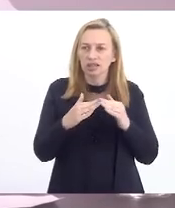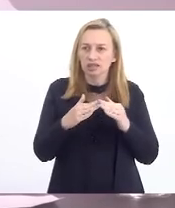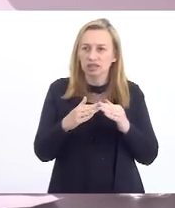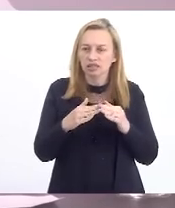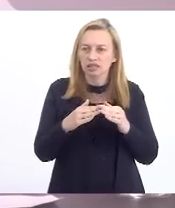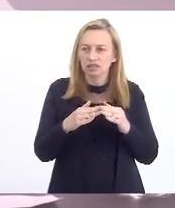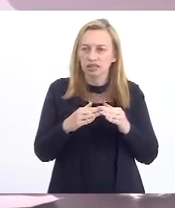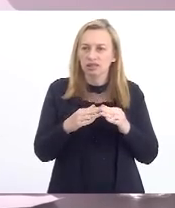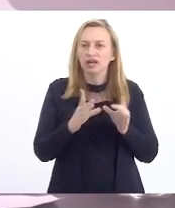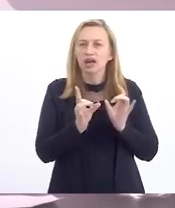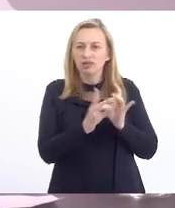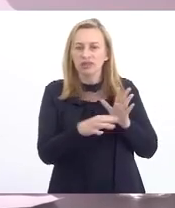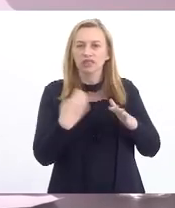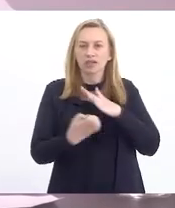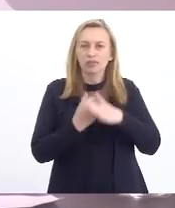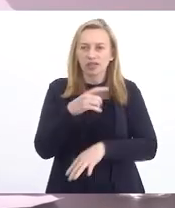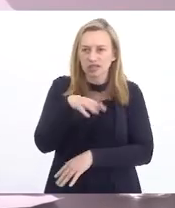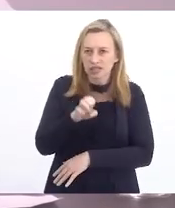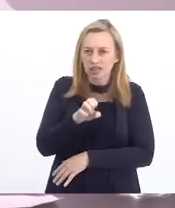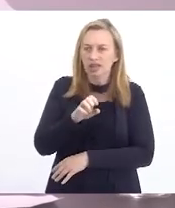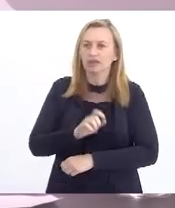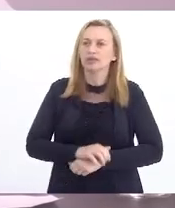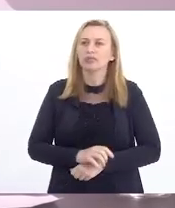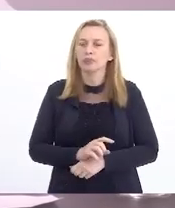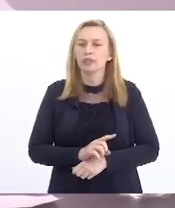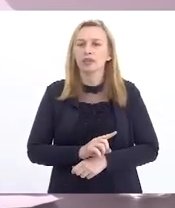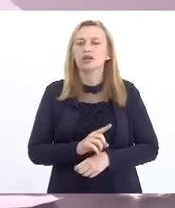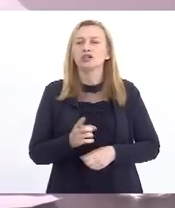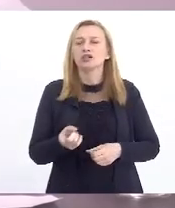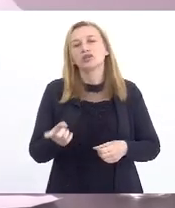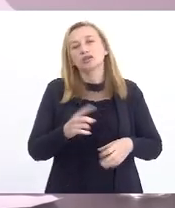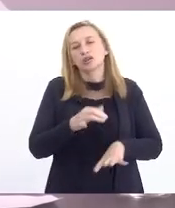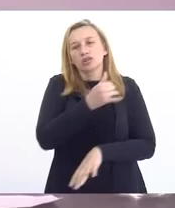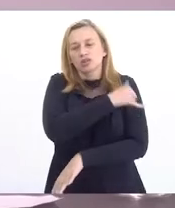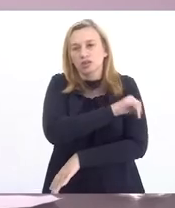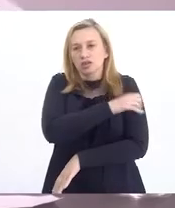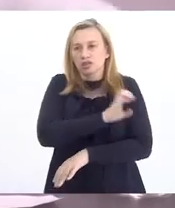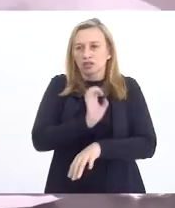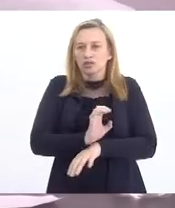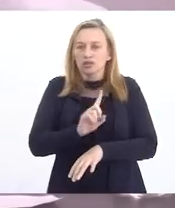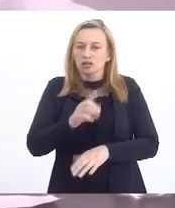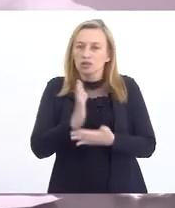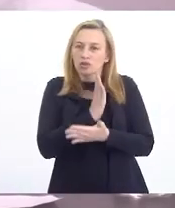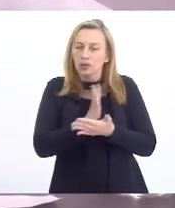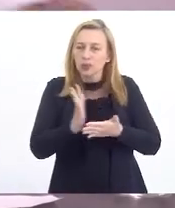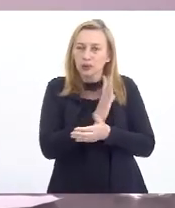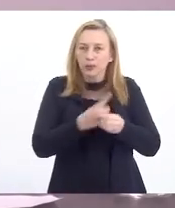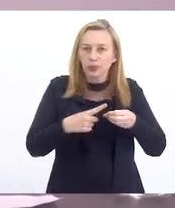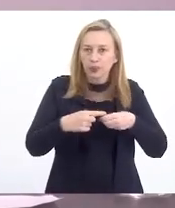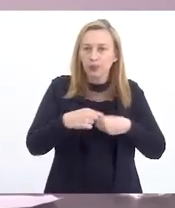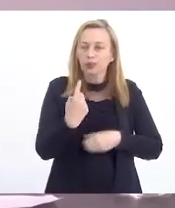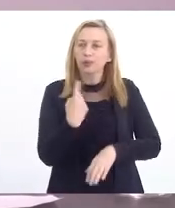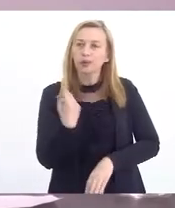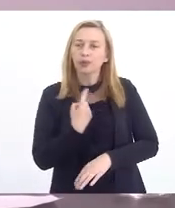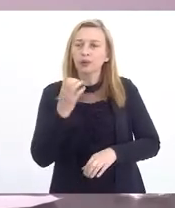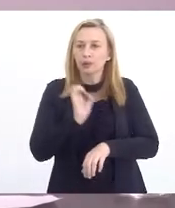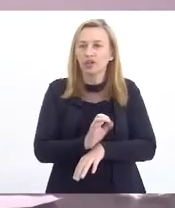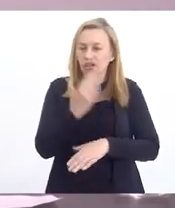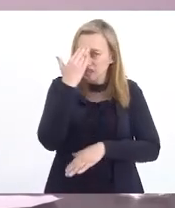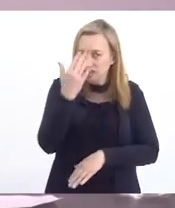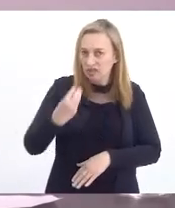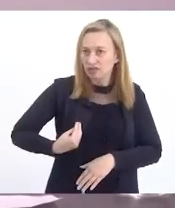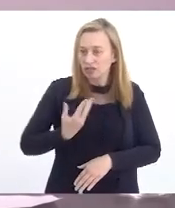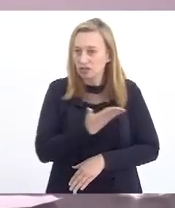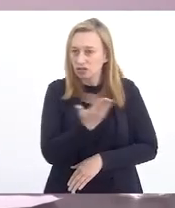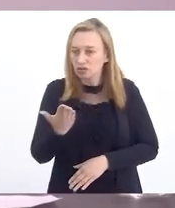a privatização da SEDAI e a contrapartida que veio para o Estado do Rio de Janeiro e também para alguns municípios do nosso Estado. Então, eu queria agradecer a presença de